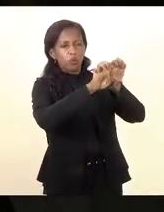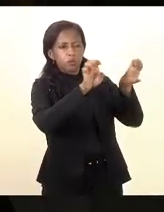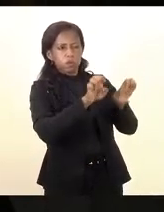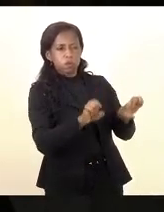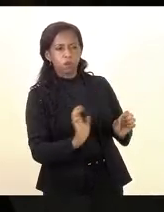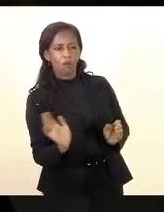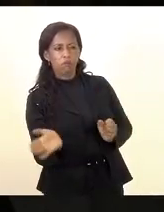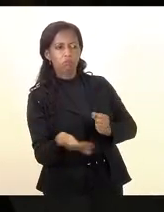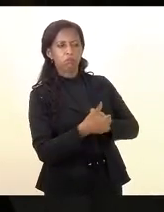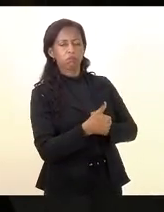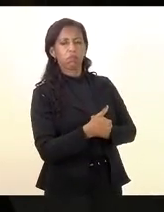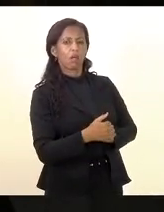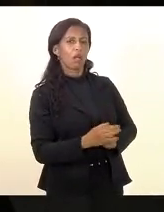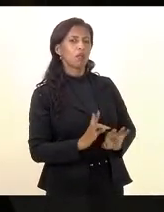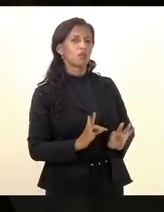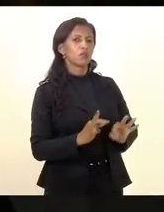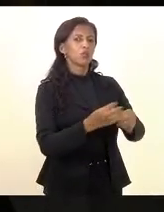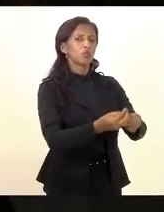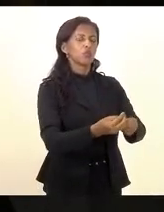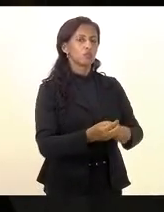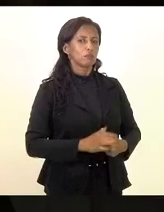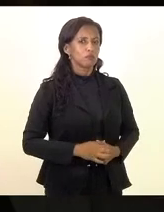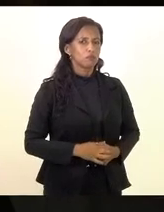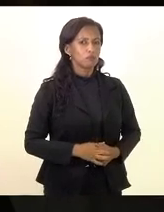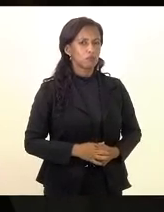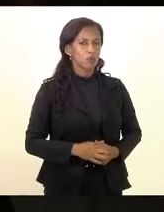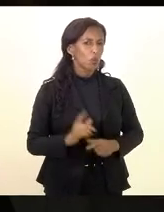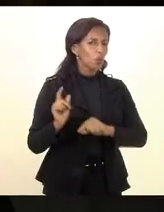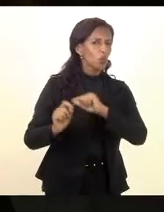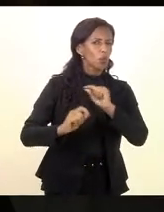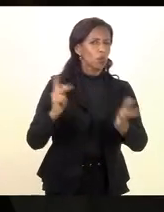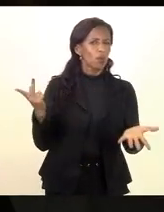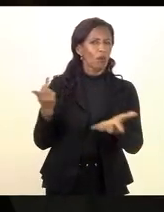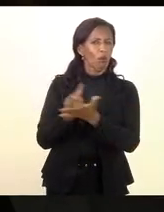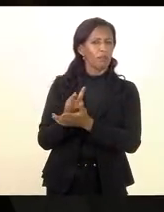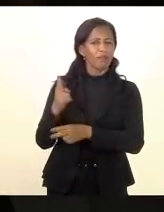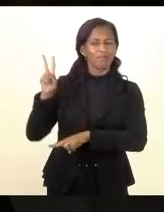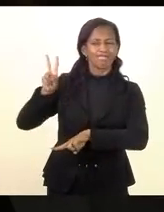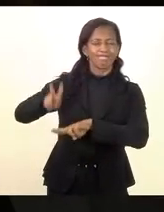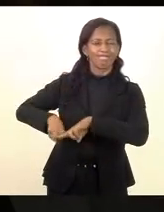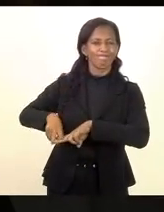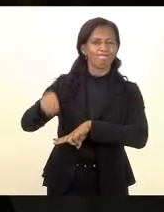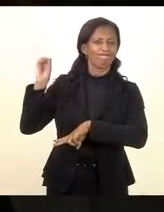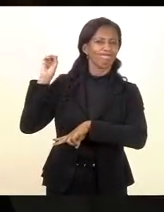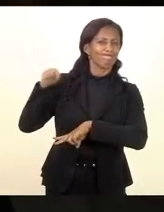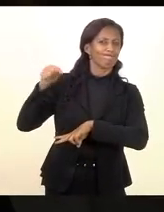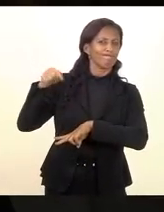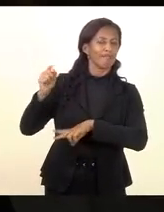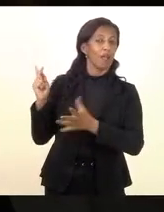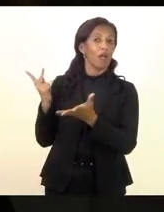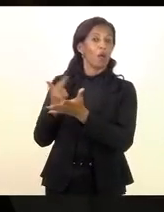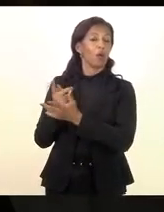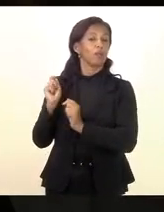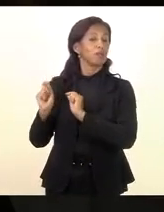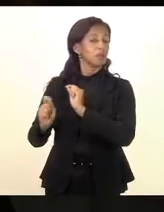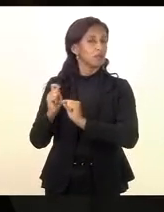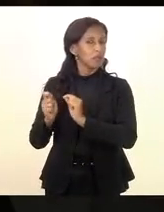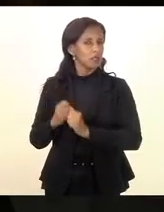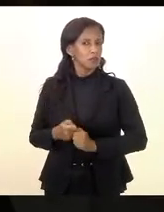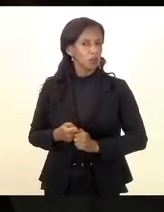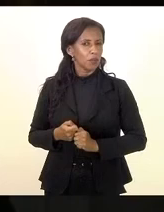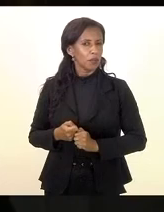trás de tudo isso quais são as ramificações que acontecem dentro dos presídios que garantem as